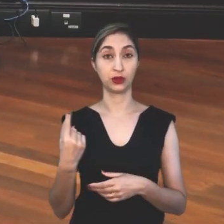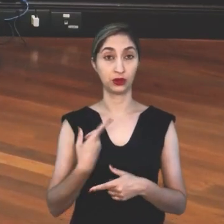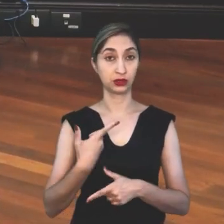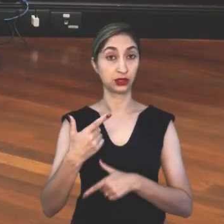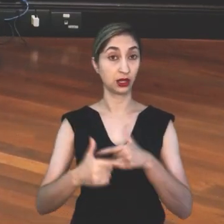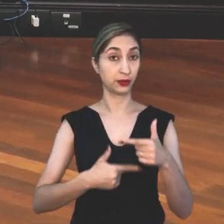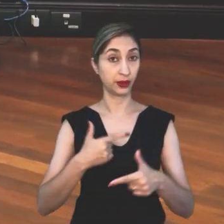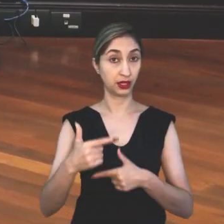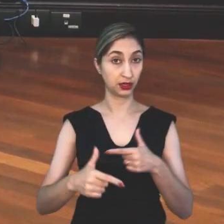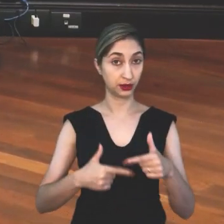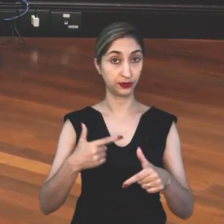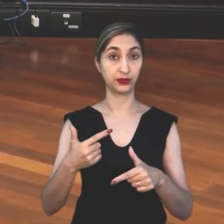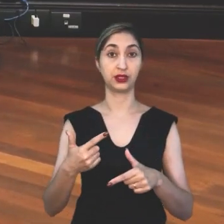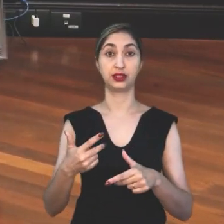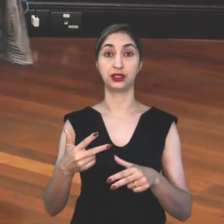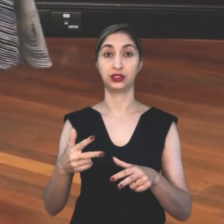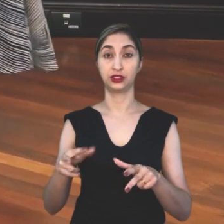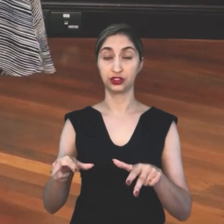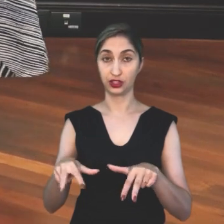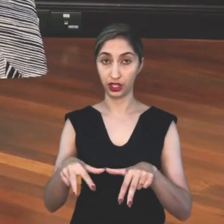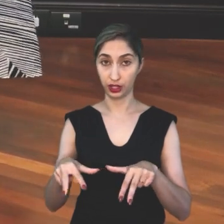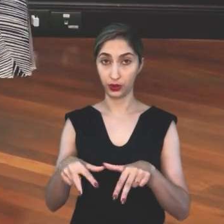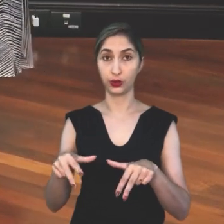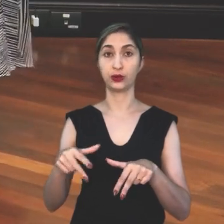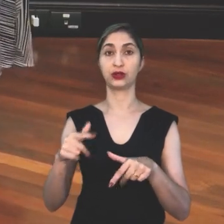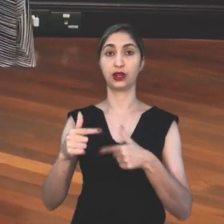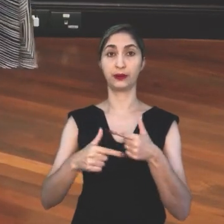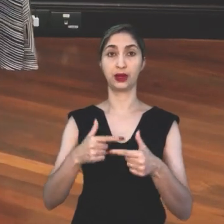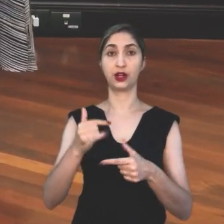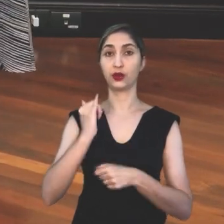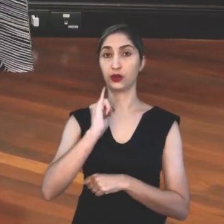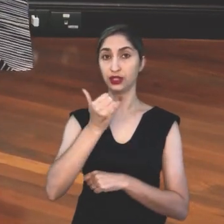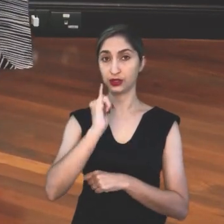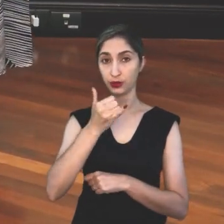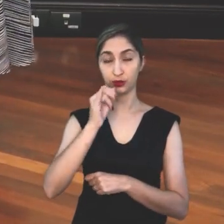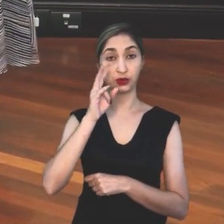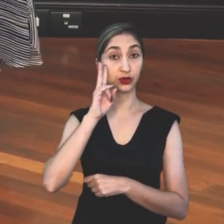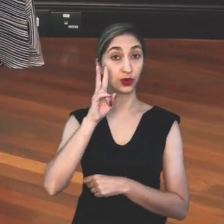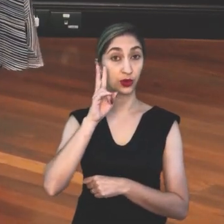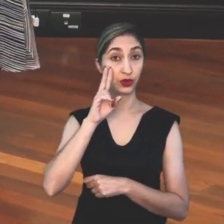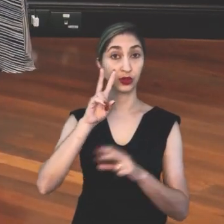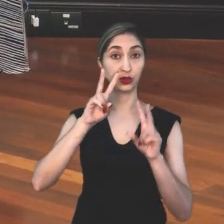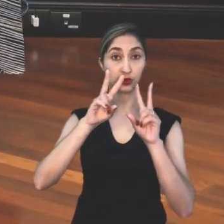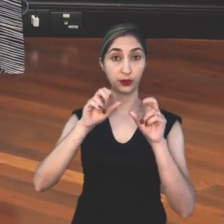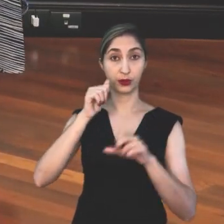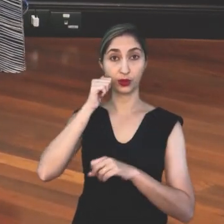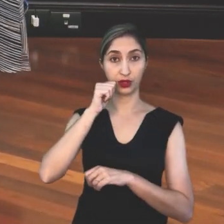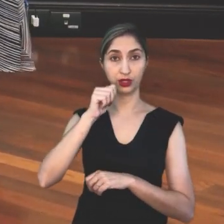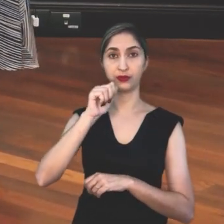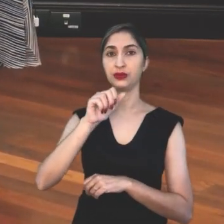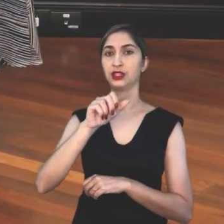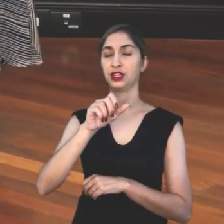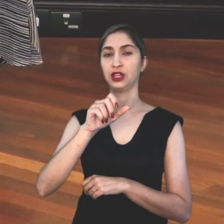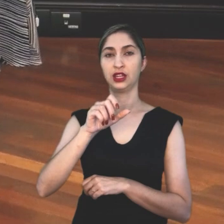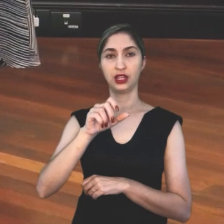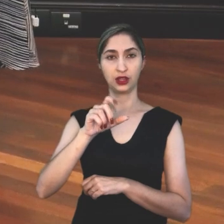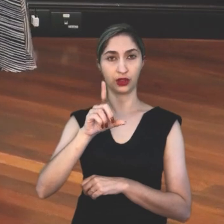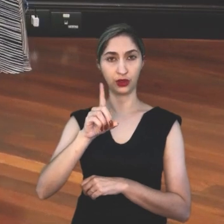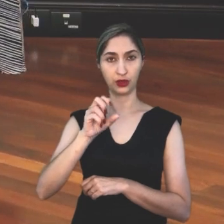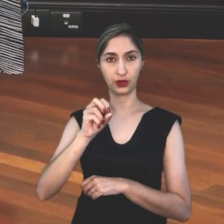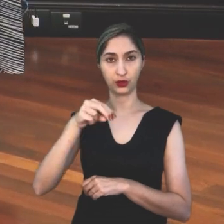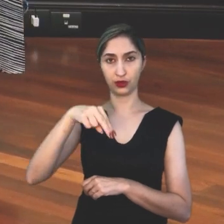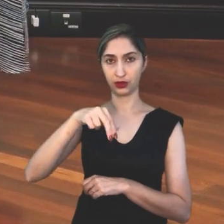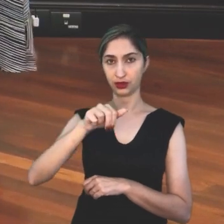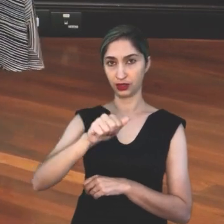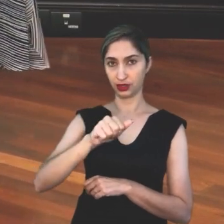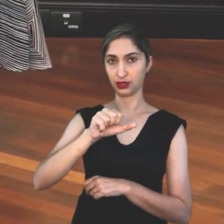Adoro também. E aí a gente estava trabalhando nesse dia o eixo gênero e mineridades, e a gente trabalha uma cotação de histórias também sobre é